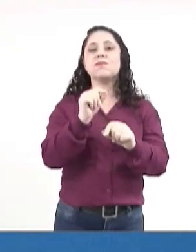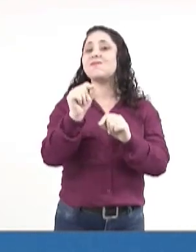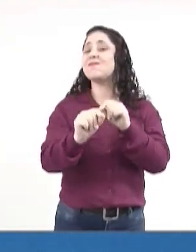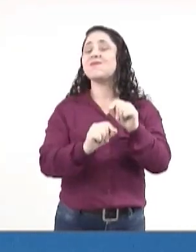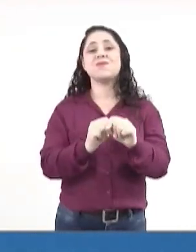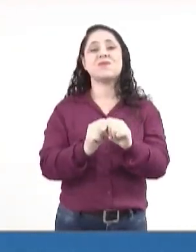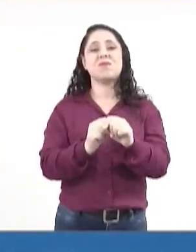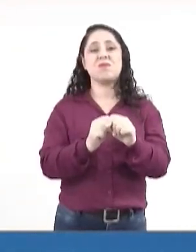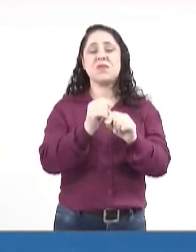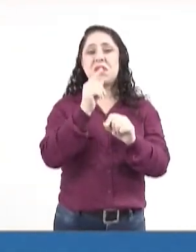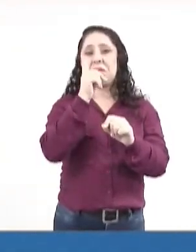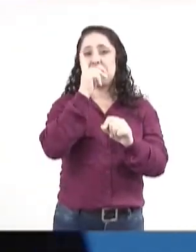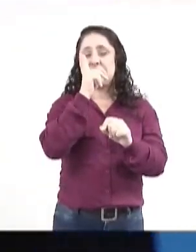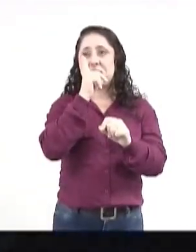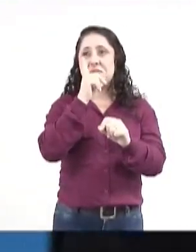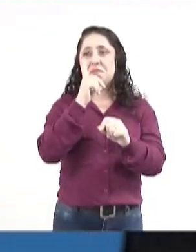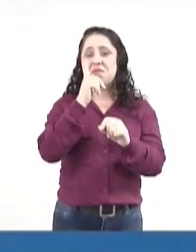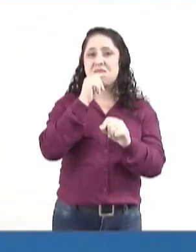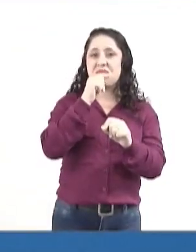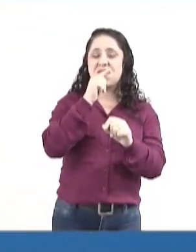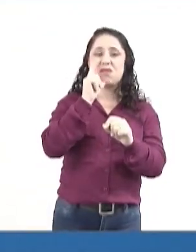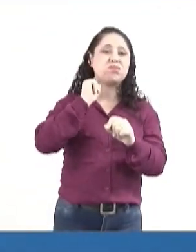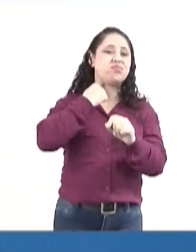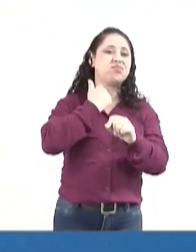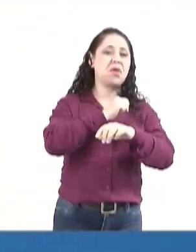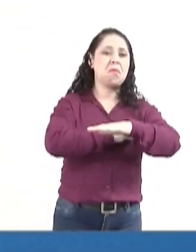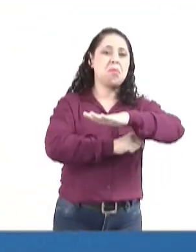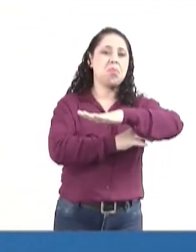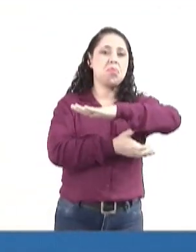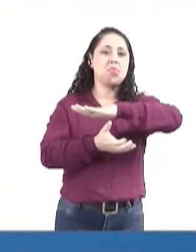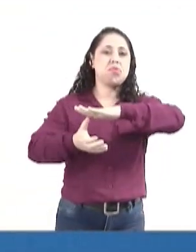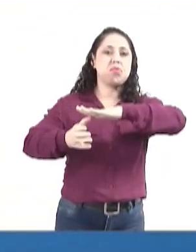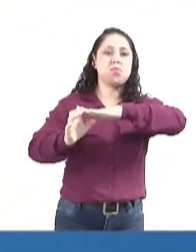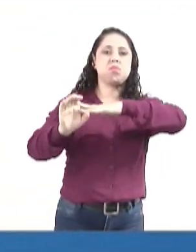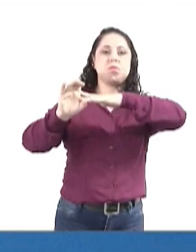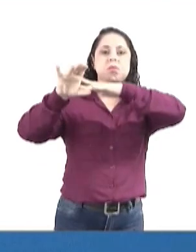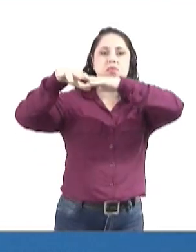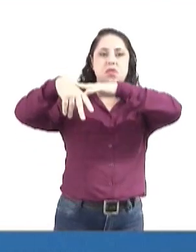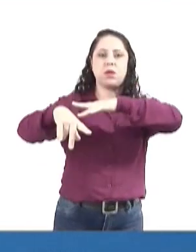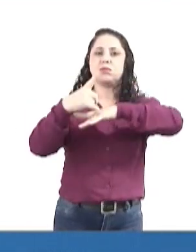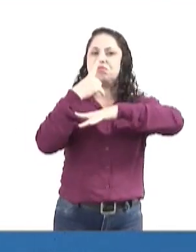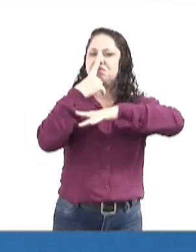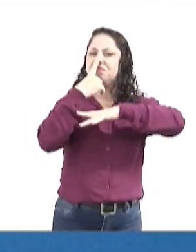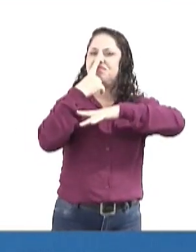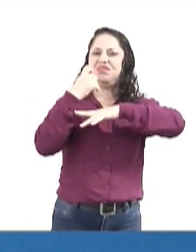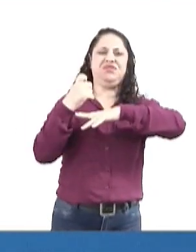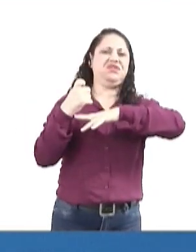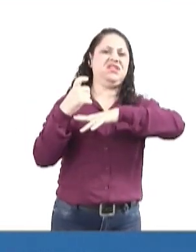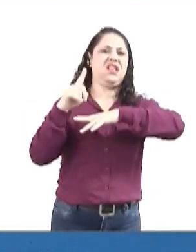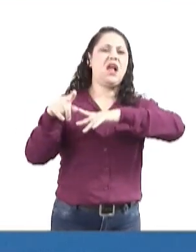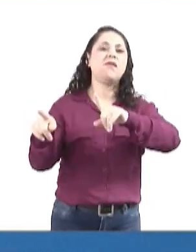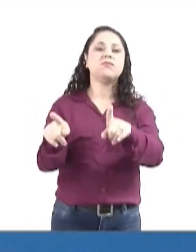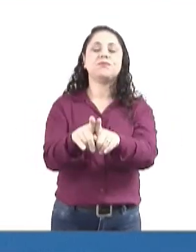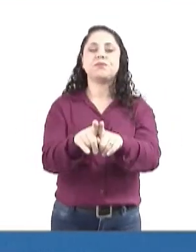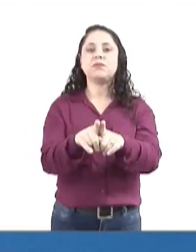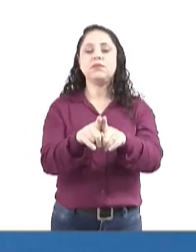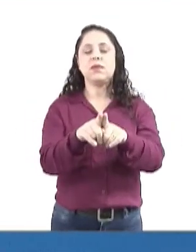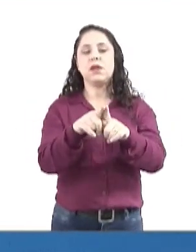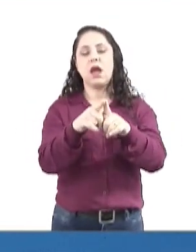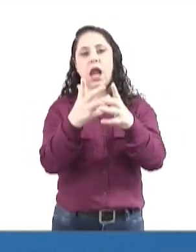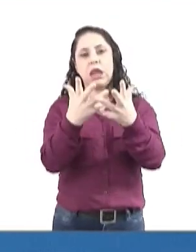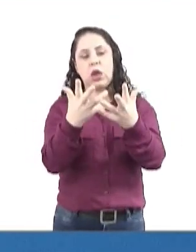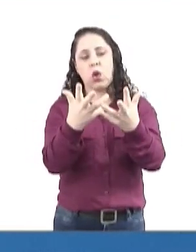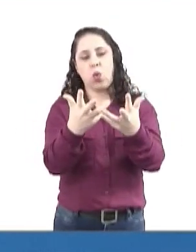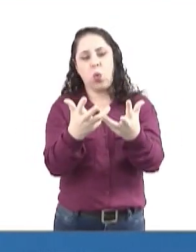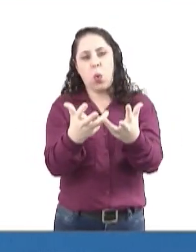suposto derramamento de esgoto junto ao curso d'água que apresenta forte odor fétido e que o solo